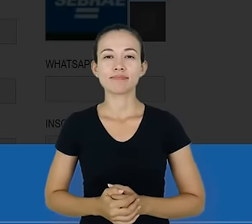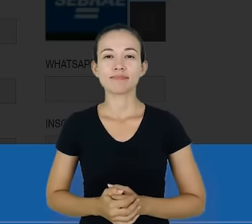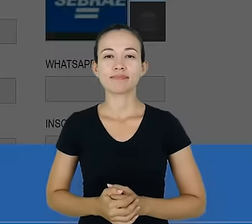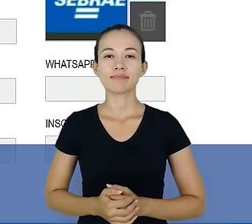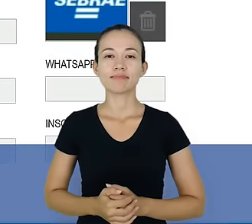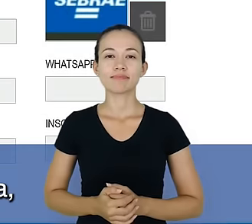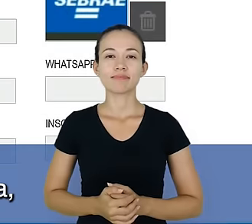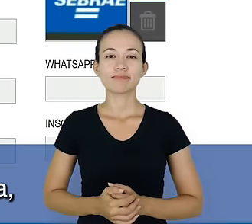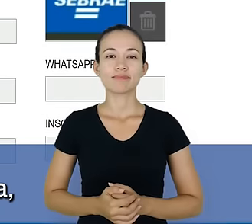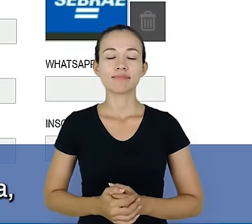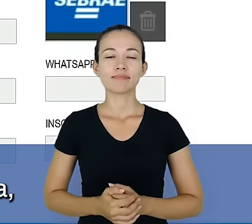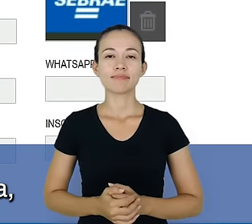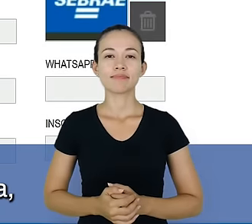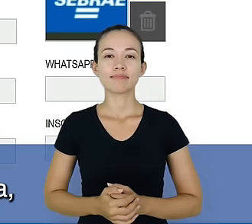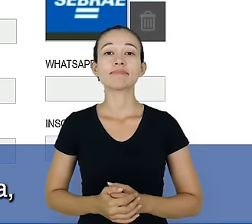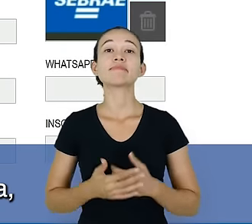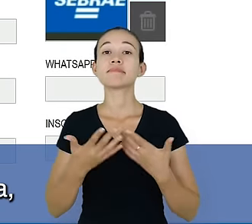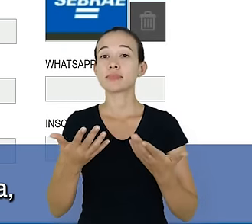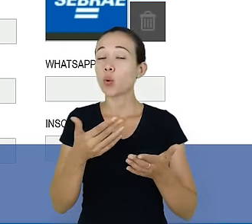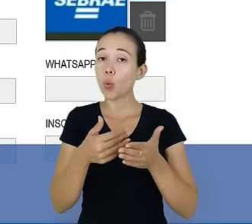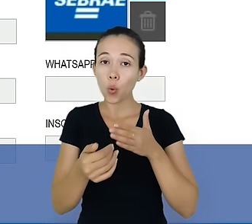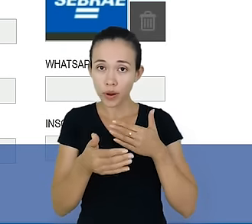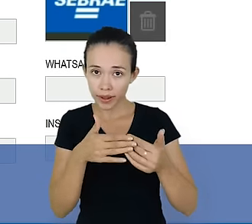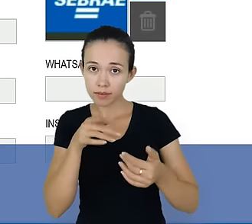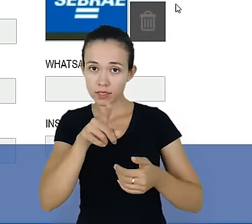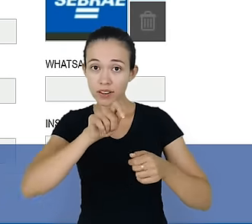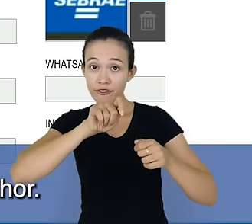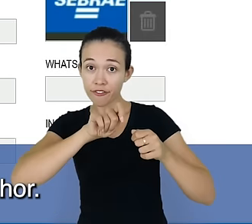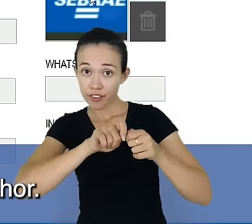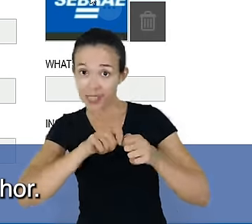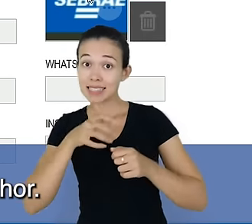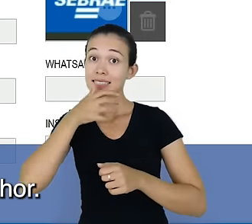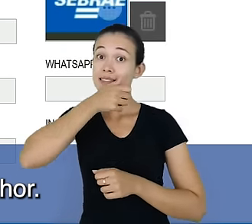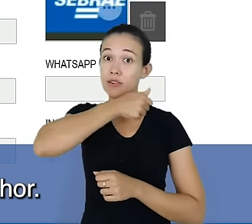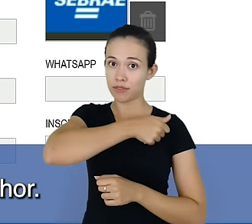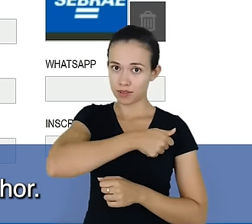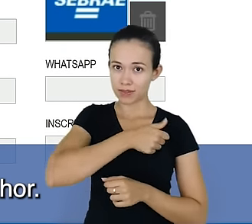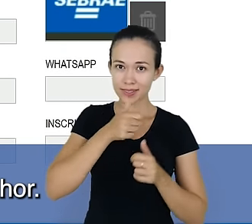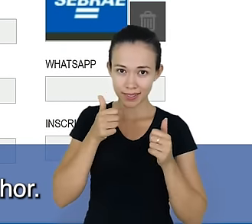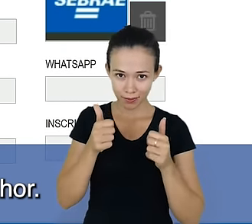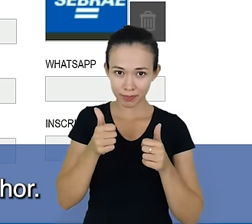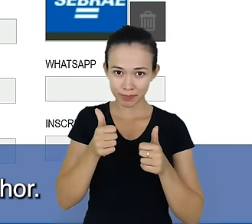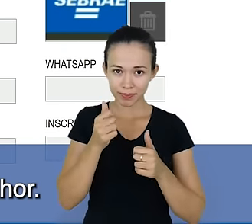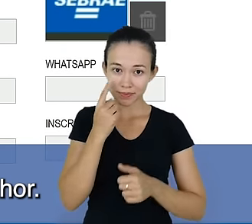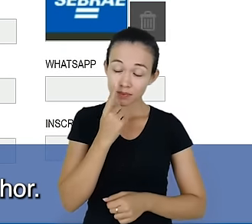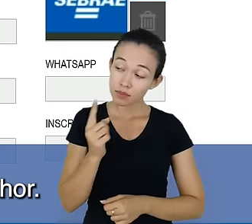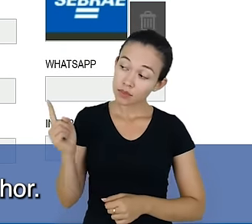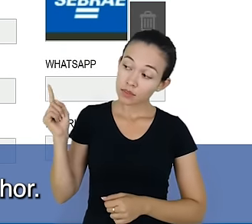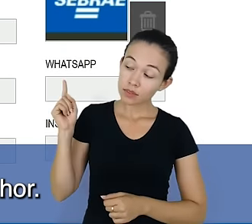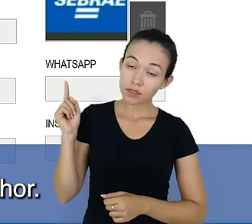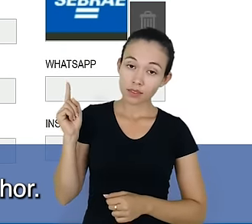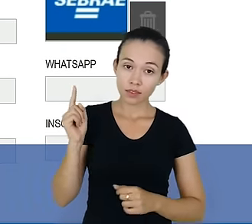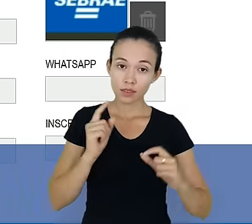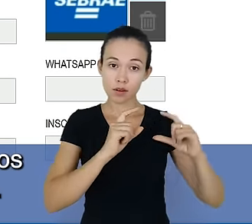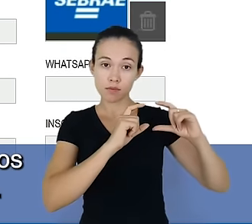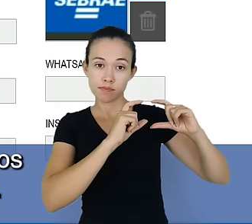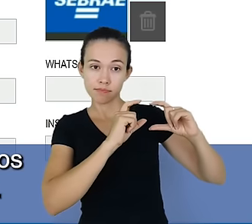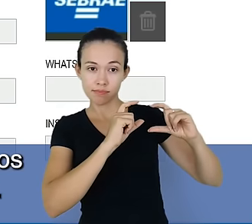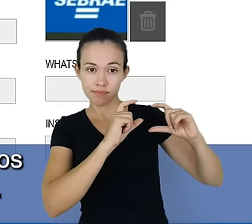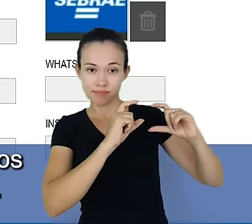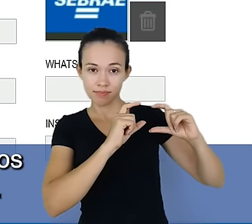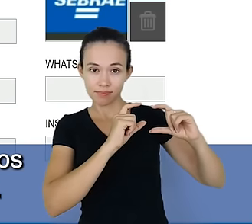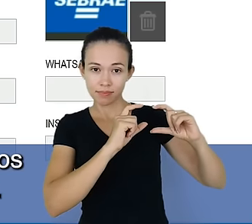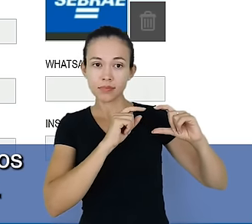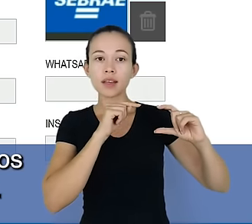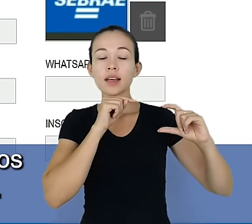intenção lembre-se sempre fe alguma coisa salve o logotipo tá funcionando agora melhor tá a